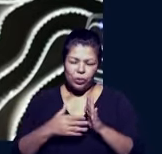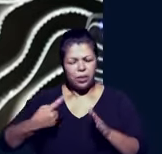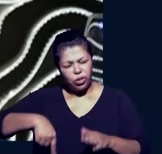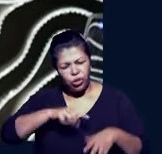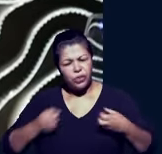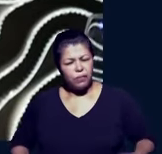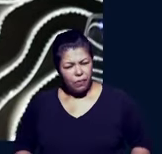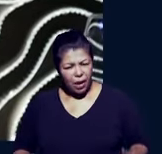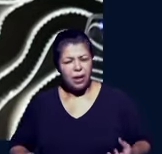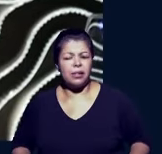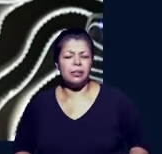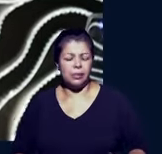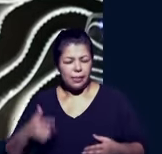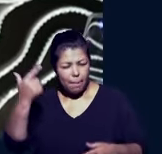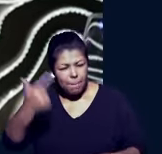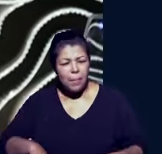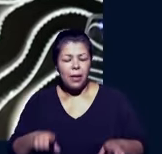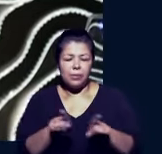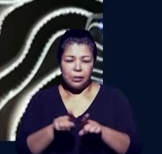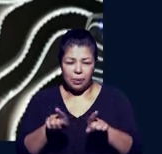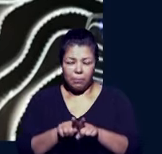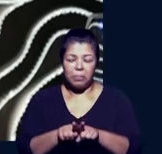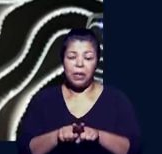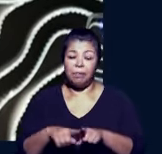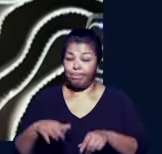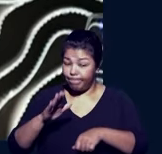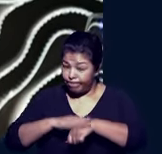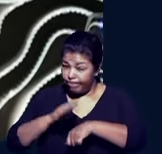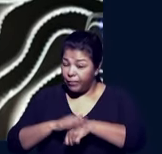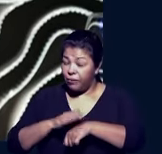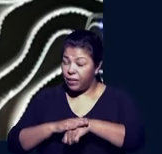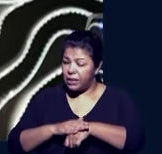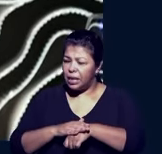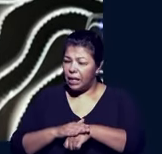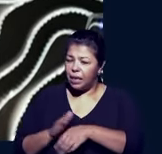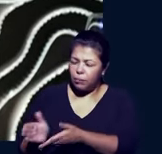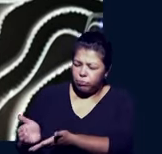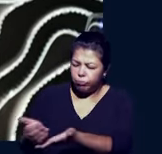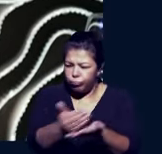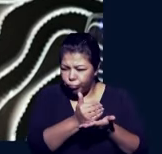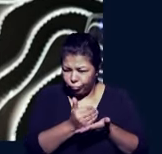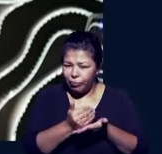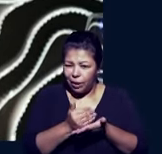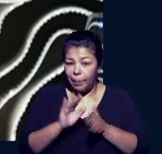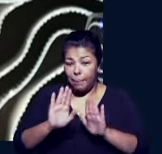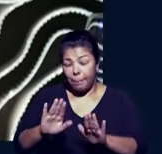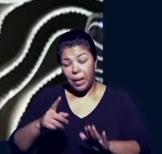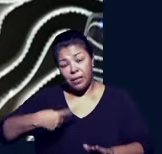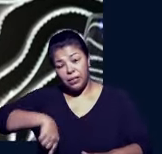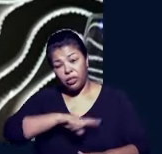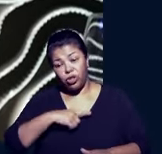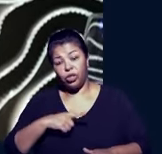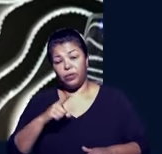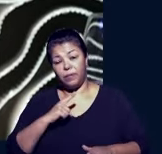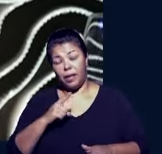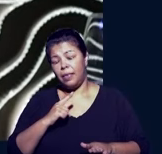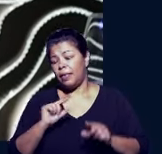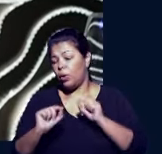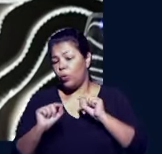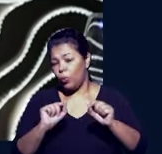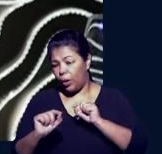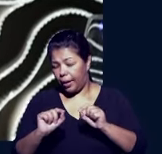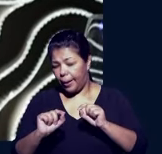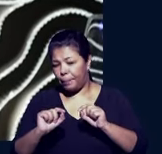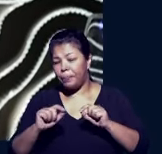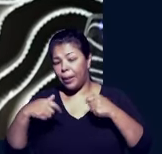um pouco mais vamos trocar isso vamos fazer despesa de Capital Ok só que tem um problema e a gente vai deixar uma bomba armada se olhar as